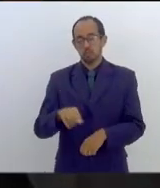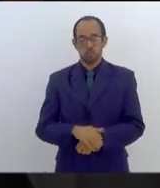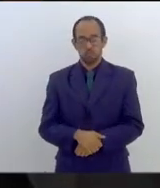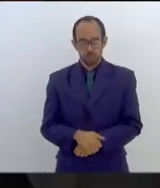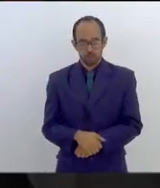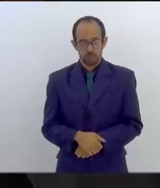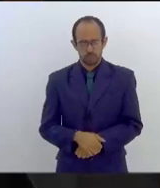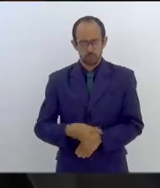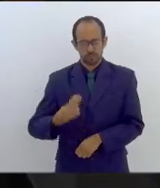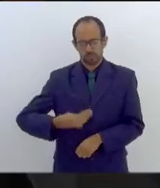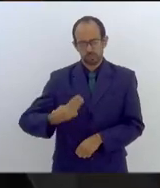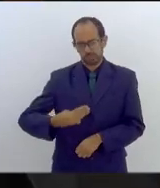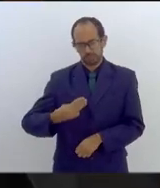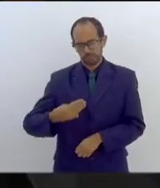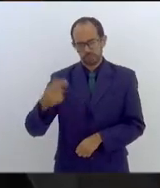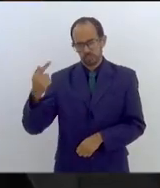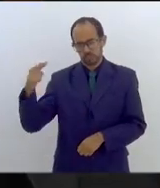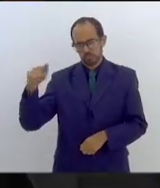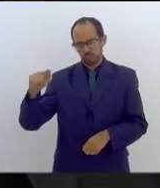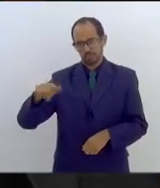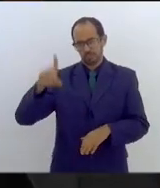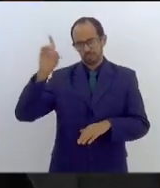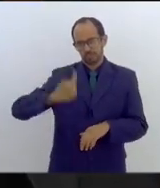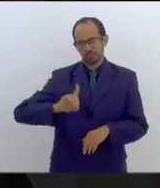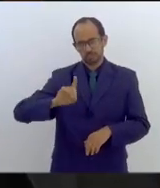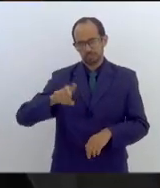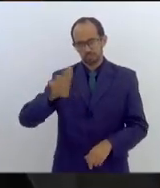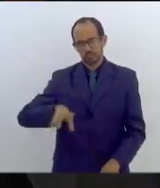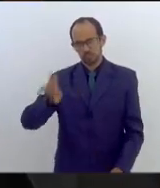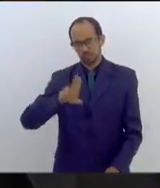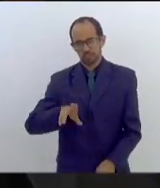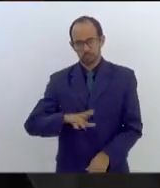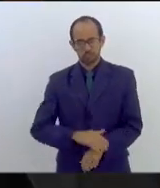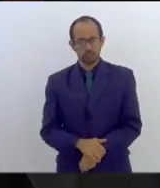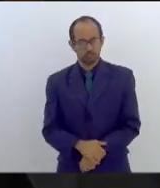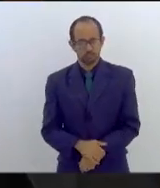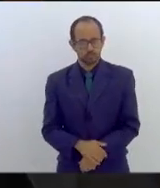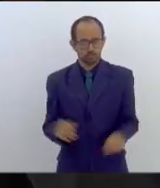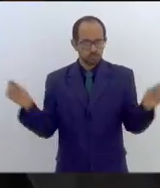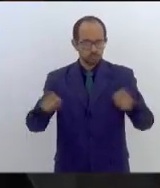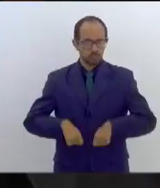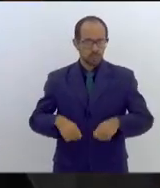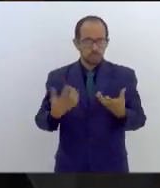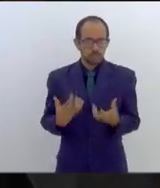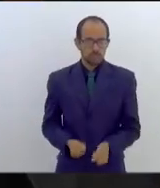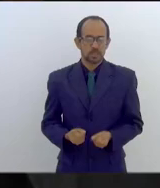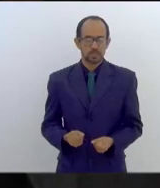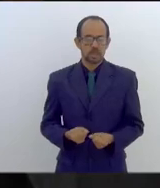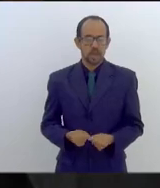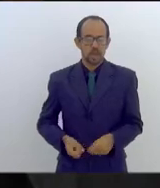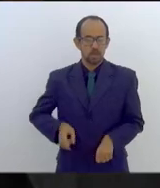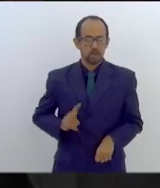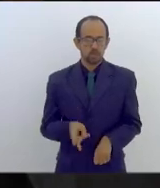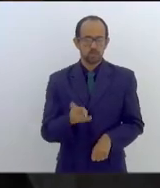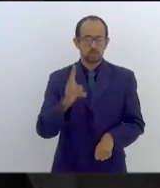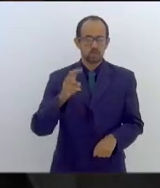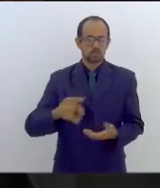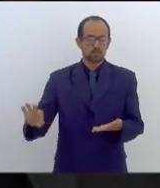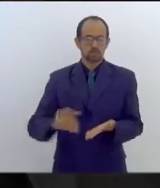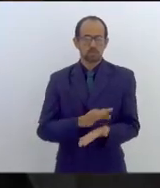Terceiro, garantia do direito dos usuários. É inaceitável a prorrogação do contrato com a